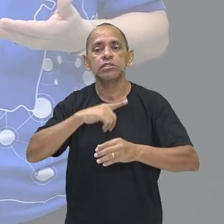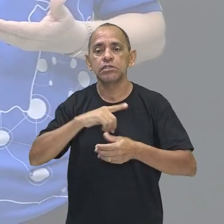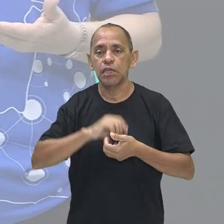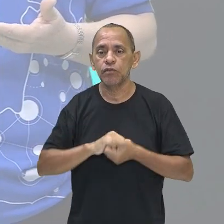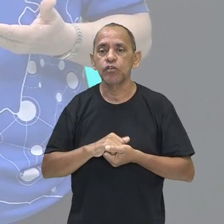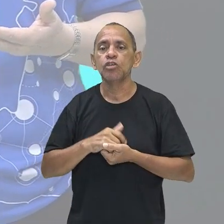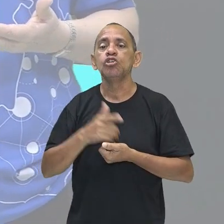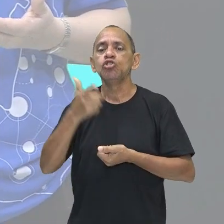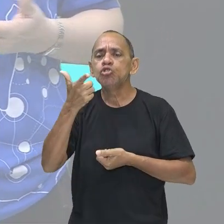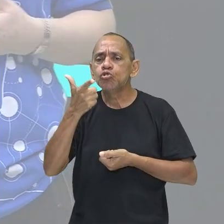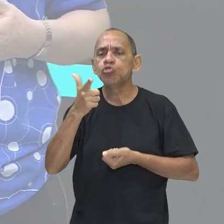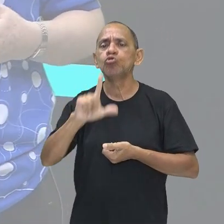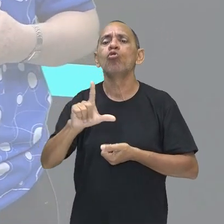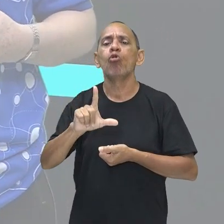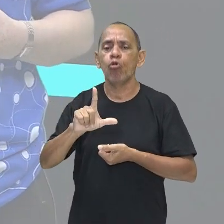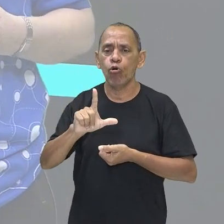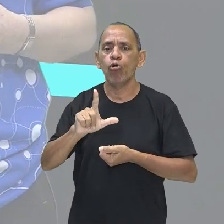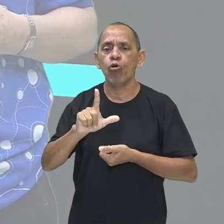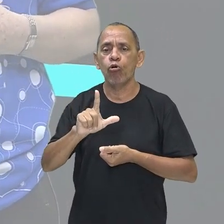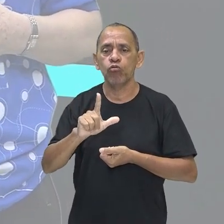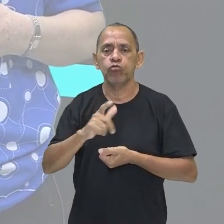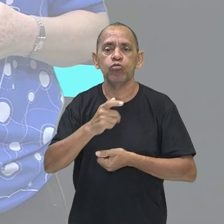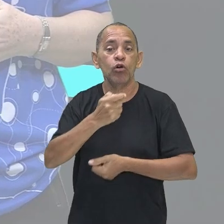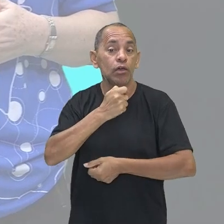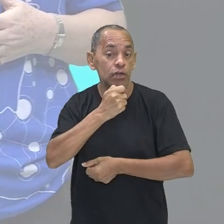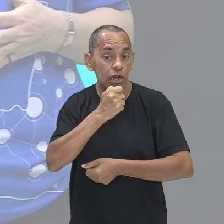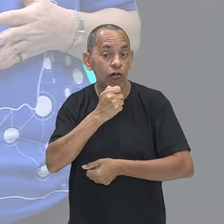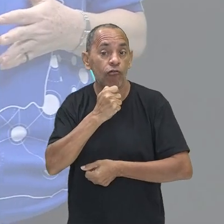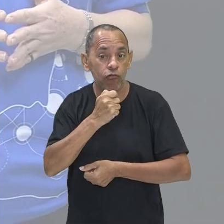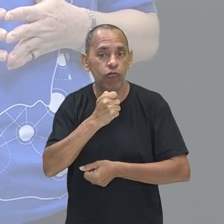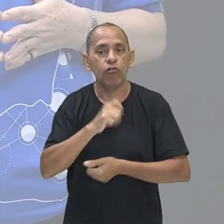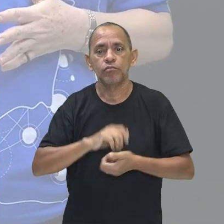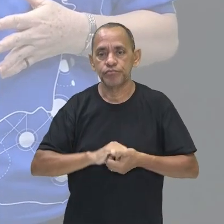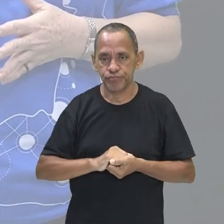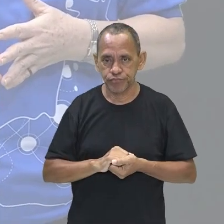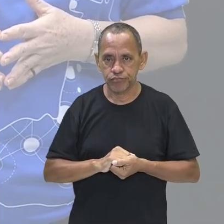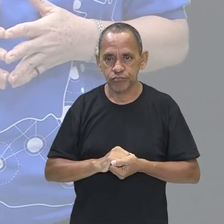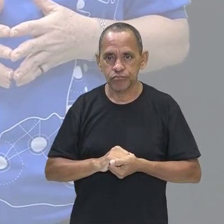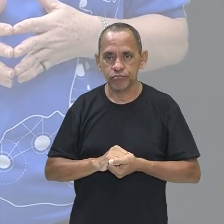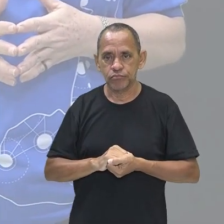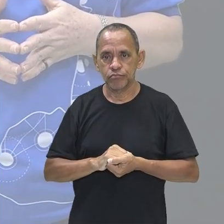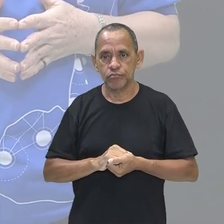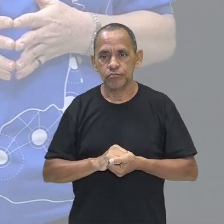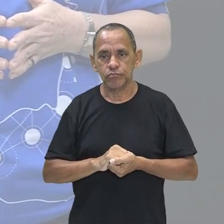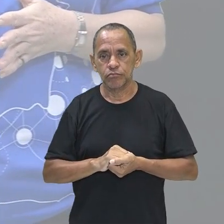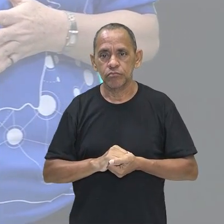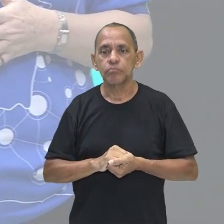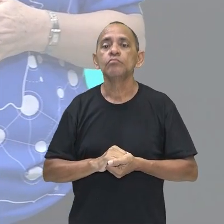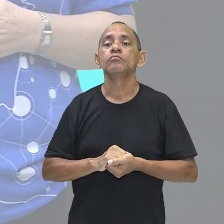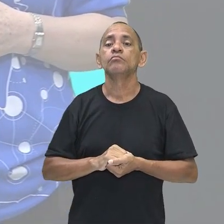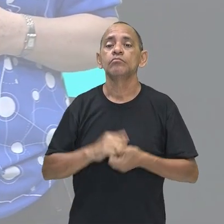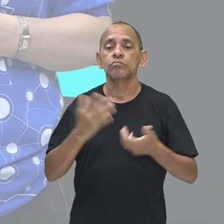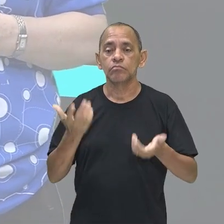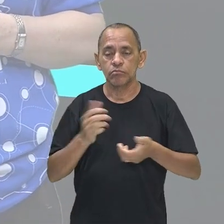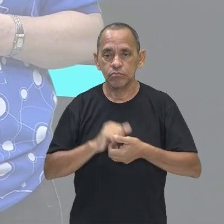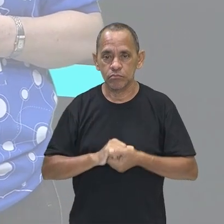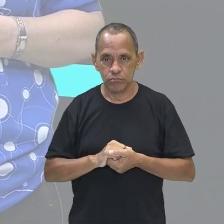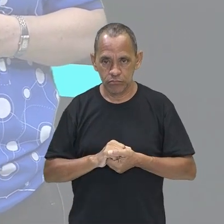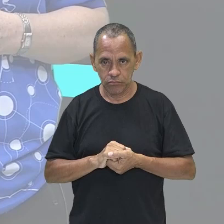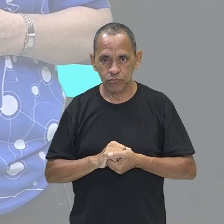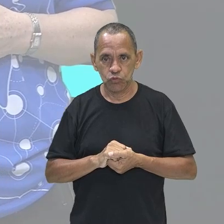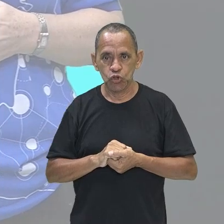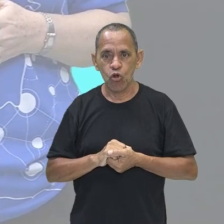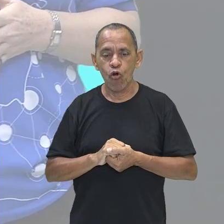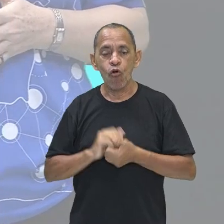fazendo a tradução para o seu idioma. Continuando, apesar dos exemplos acima serem voltados para artistas do